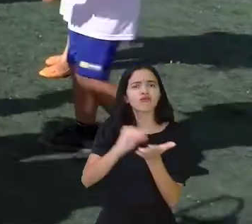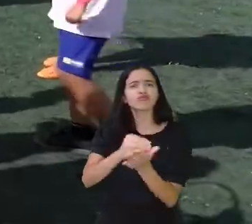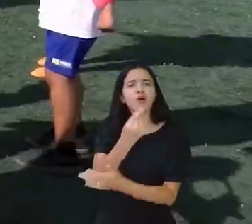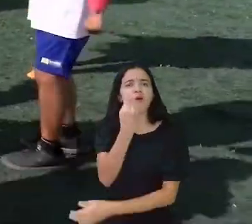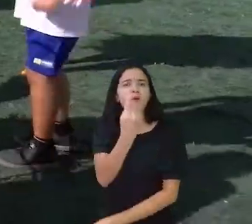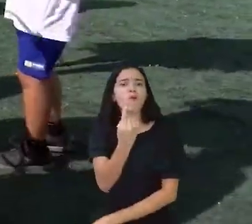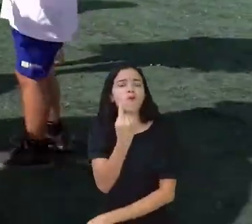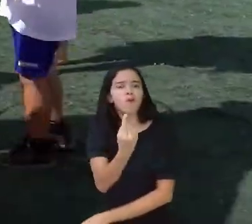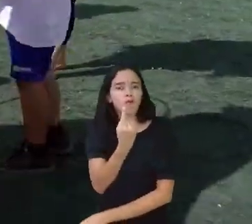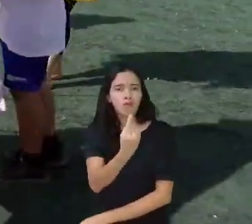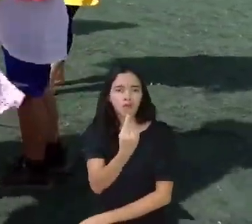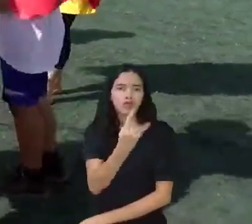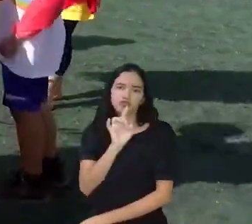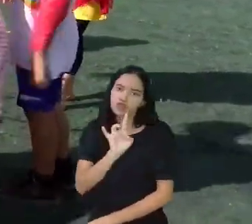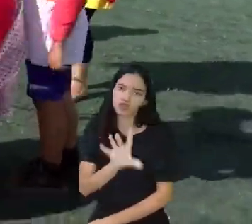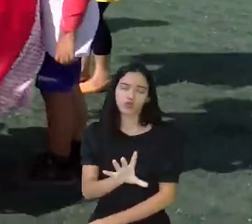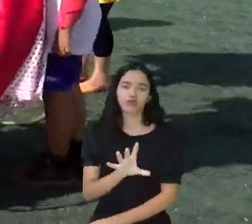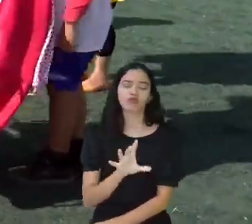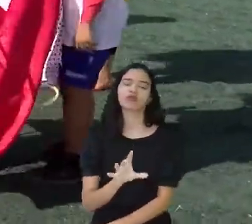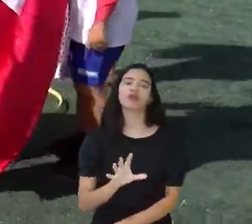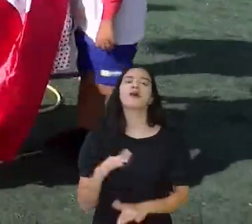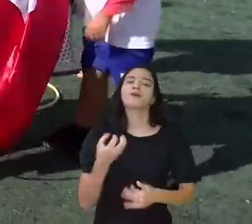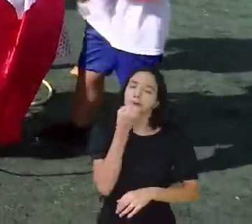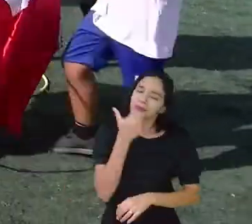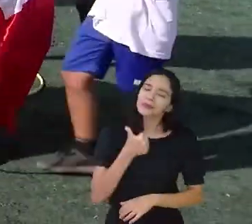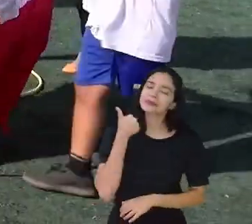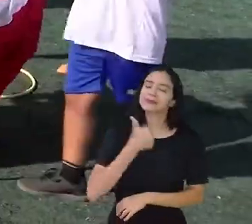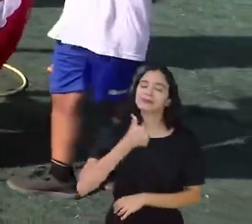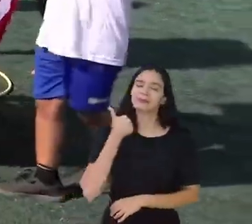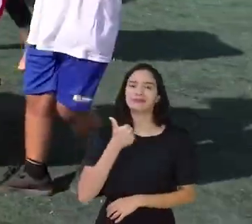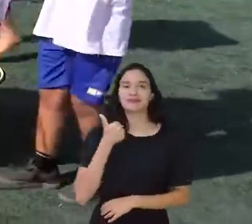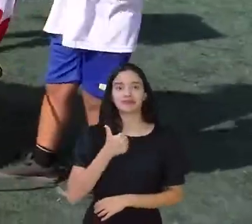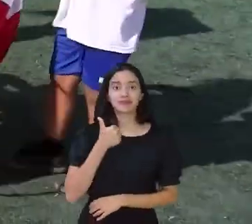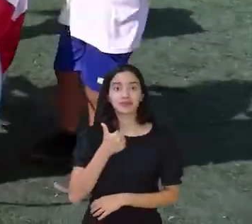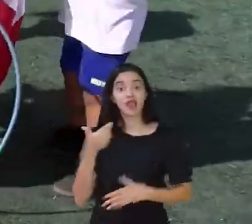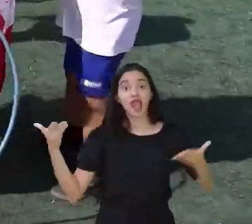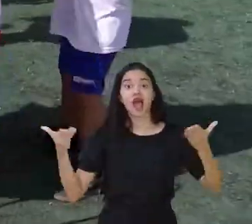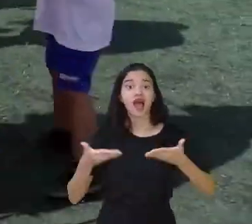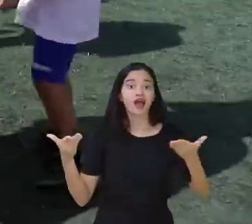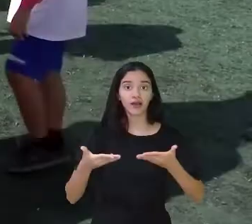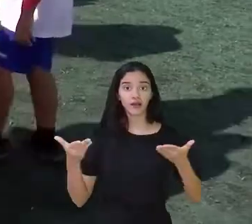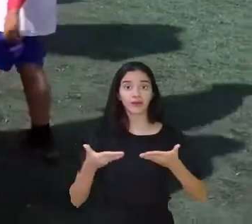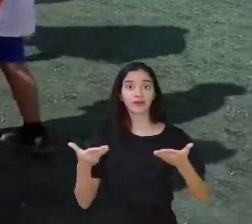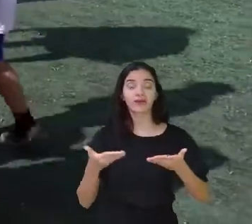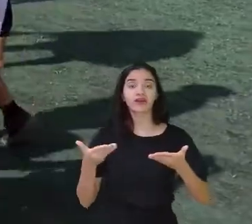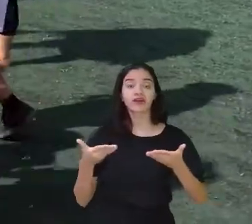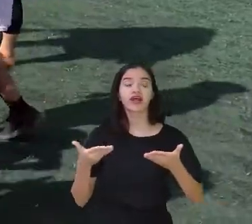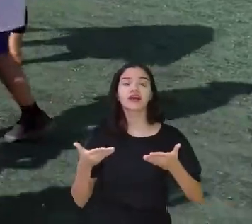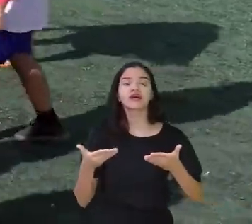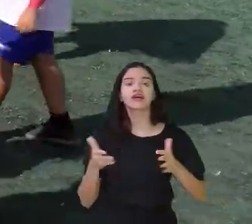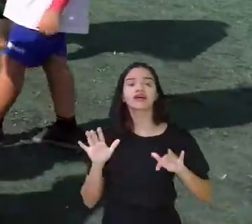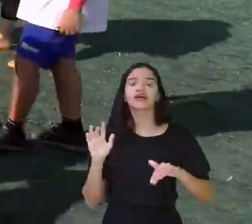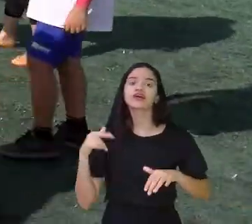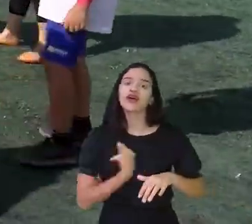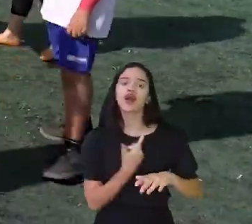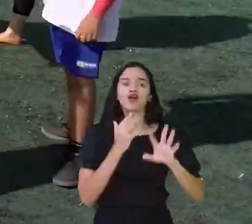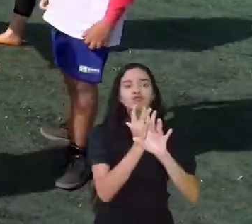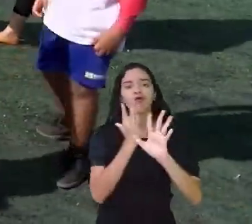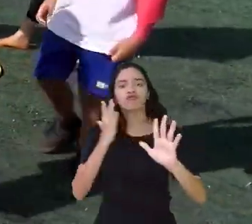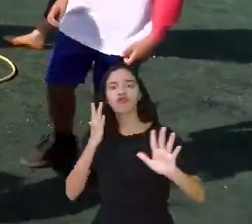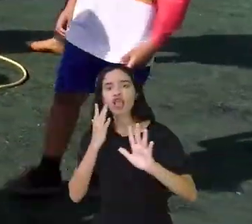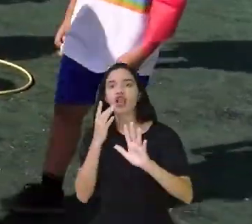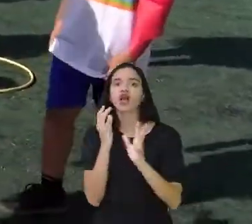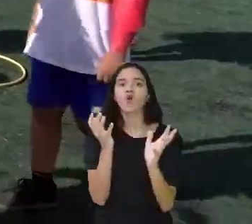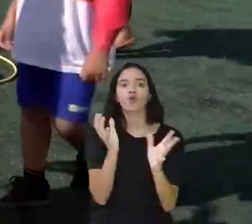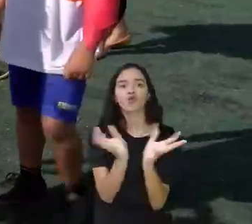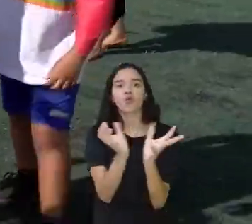faltando uma ali, só. Muito bem. Agora, precisa que faça uma fila lá, os